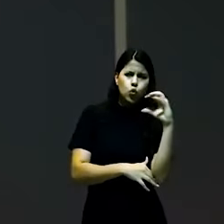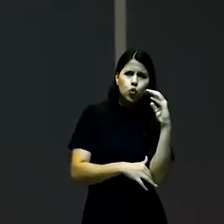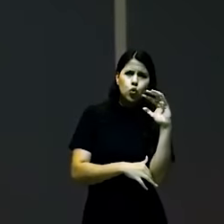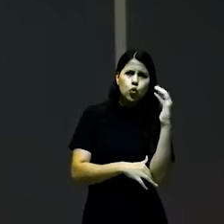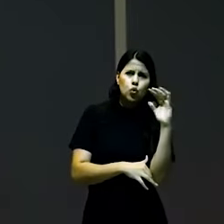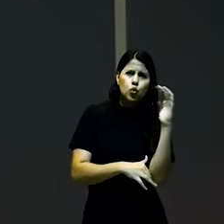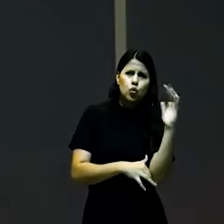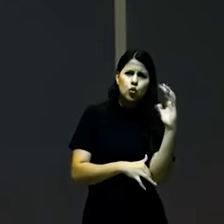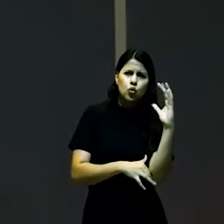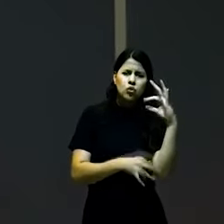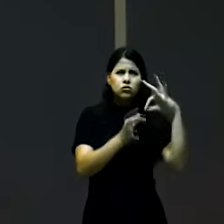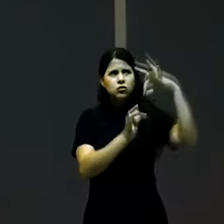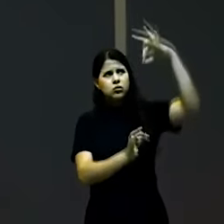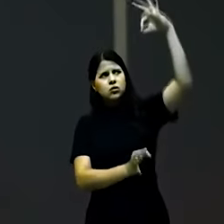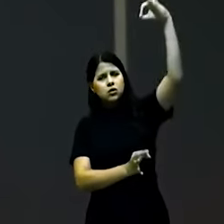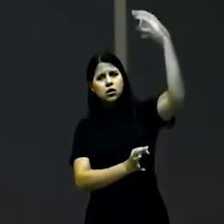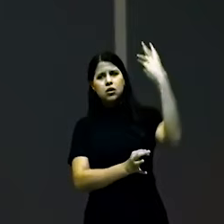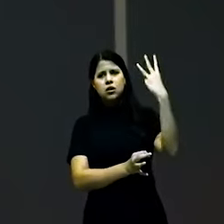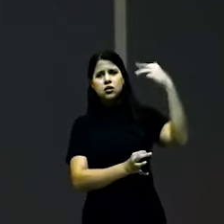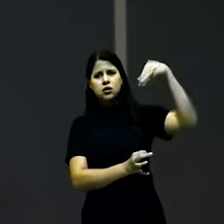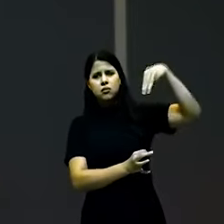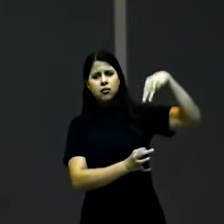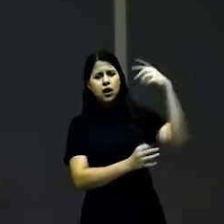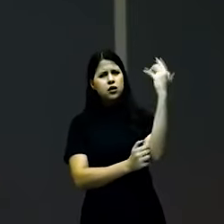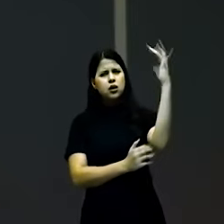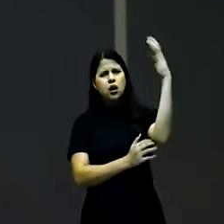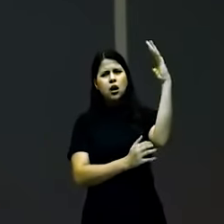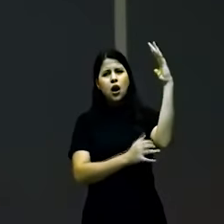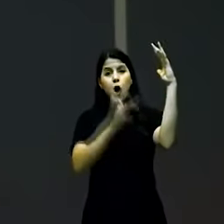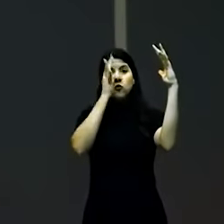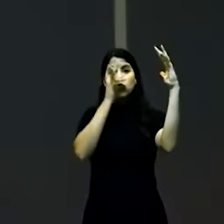de 3 metros de altura, que solta uma flor amarela bonita,